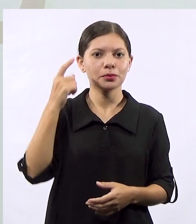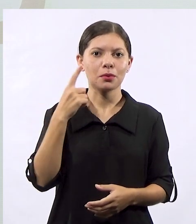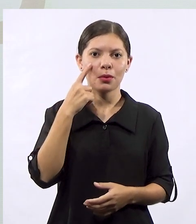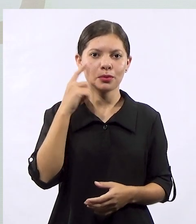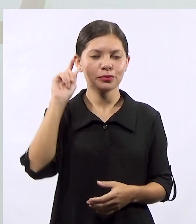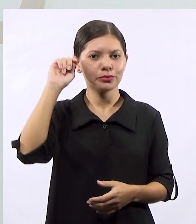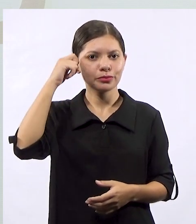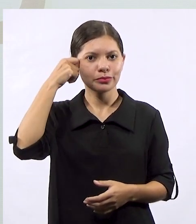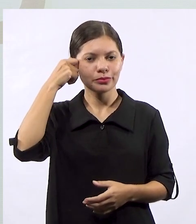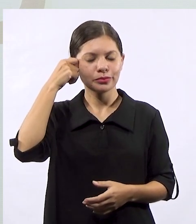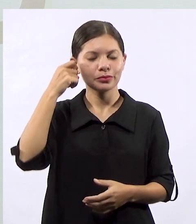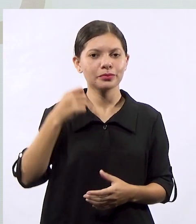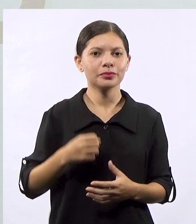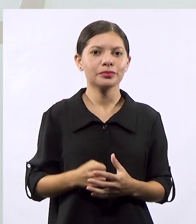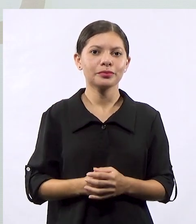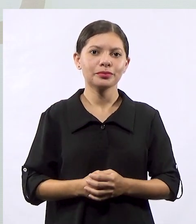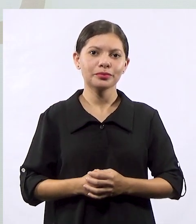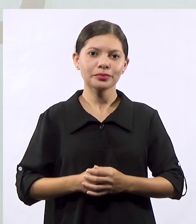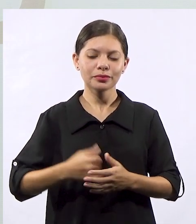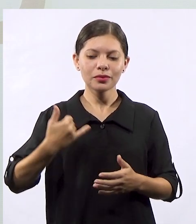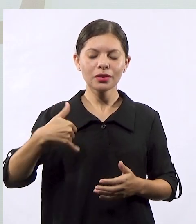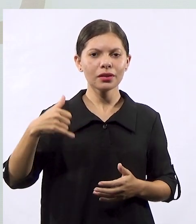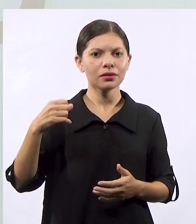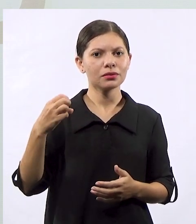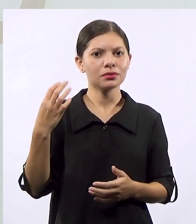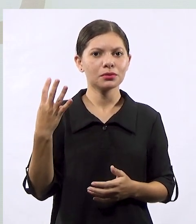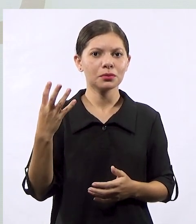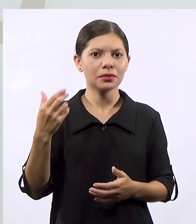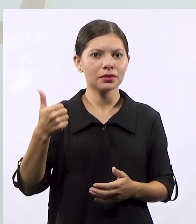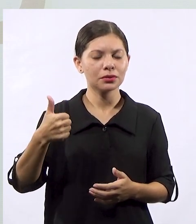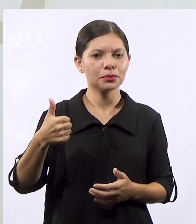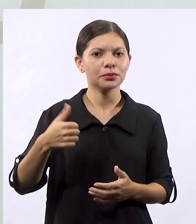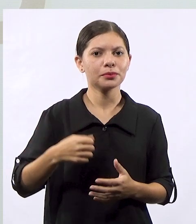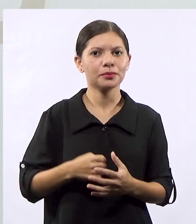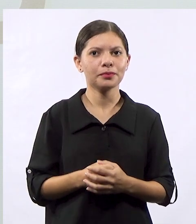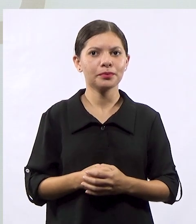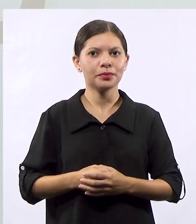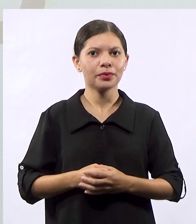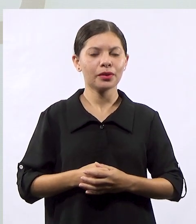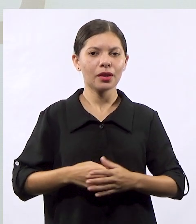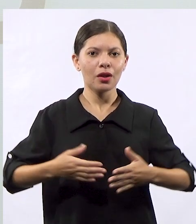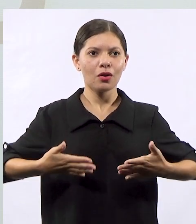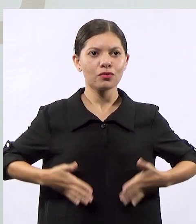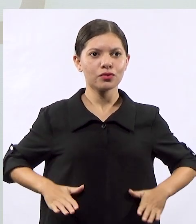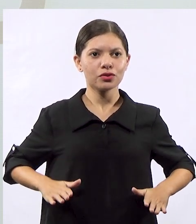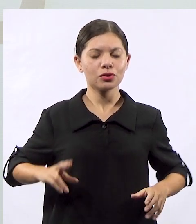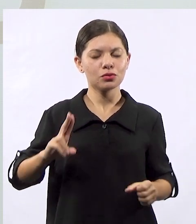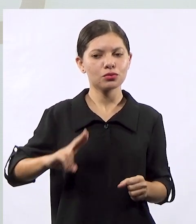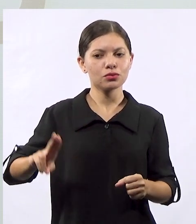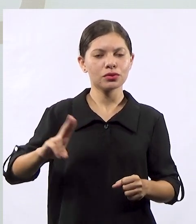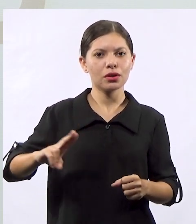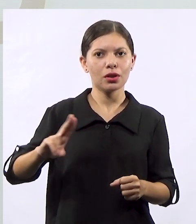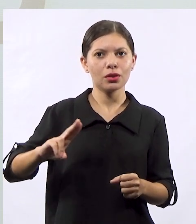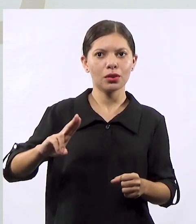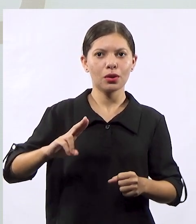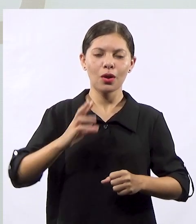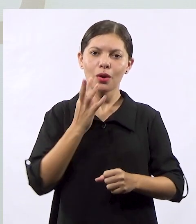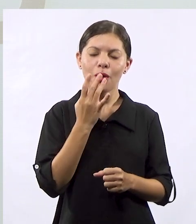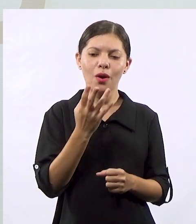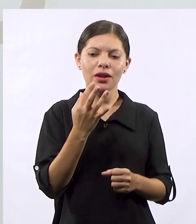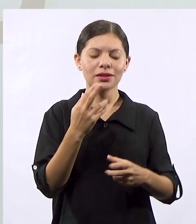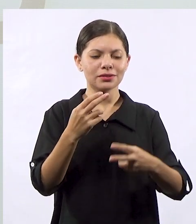ombro, olhos pretos, tenho 41 anos, estou trajando um vestido com